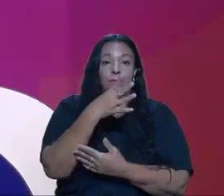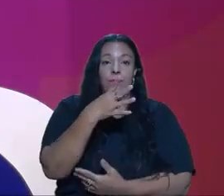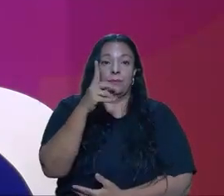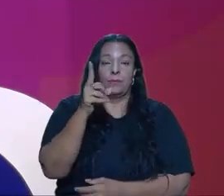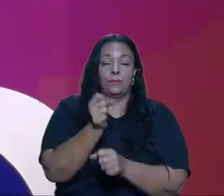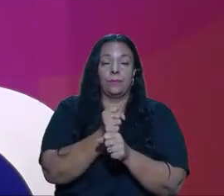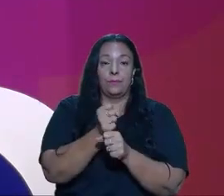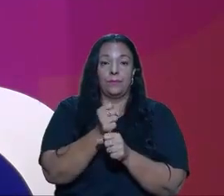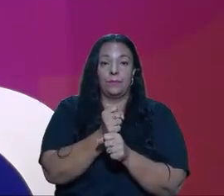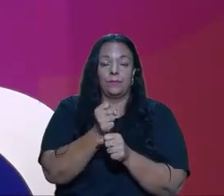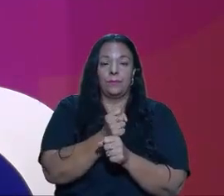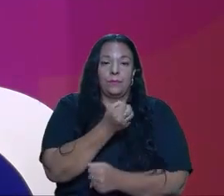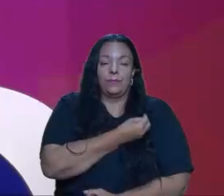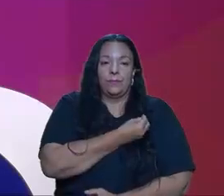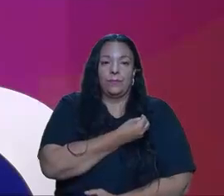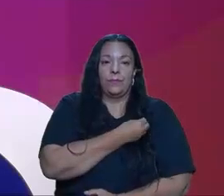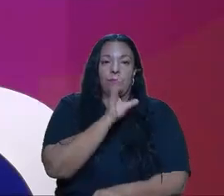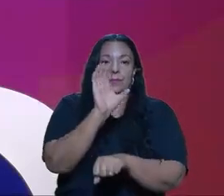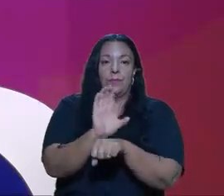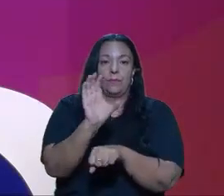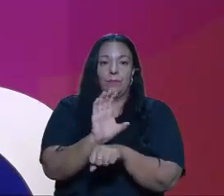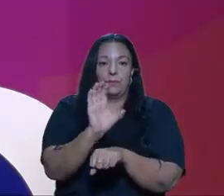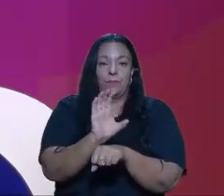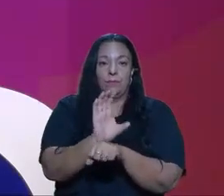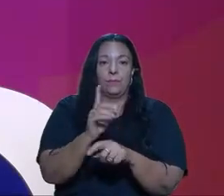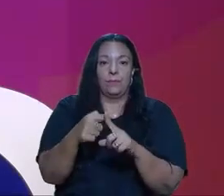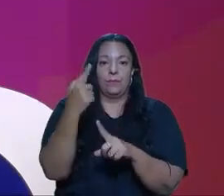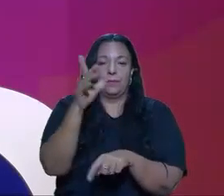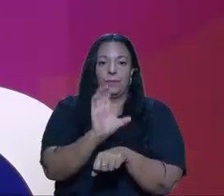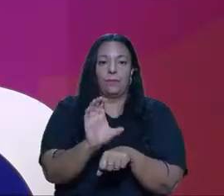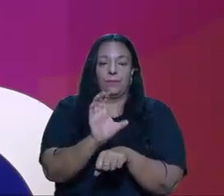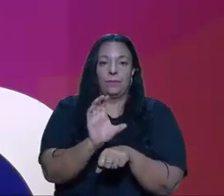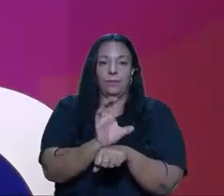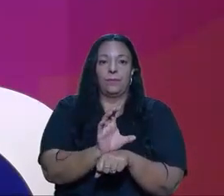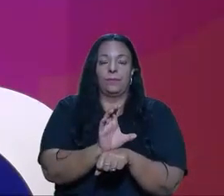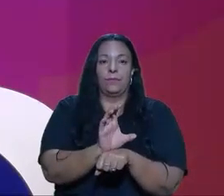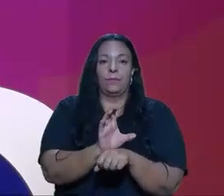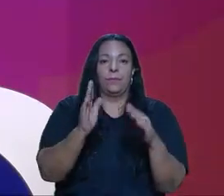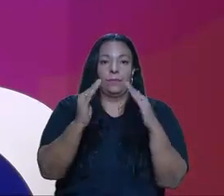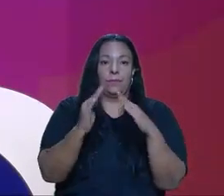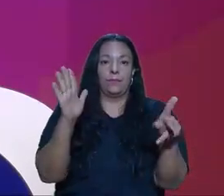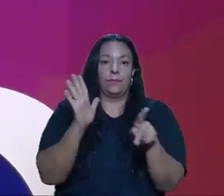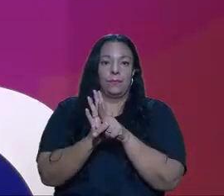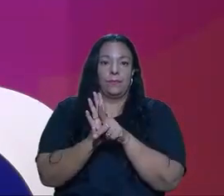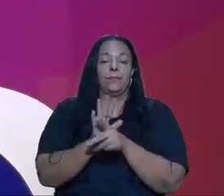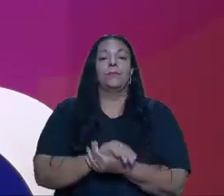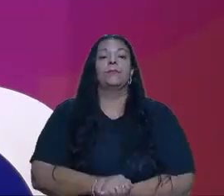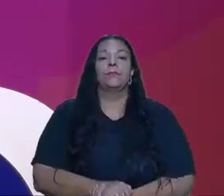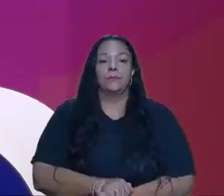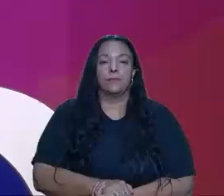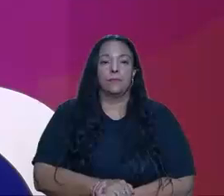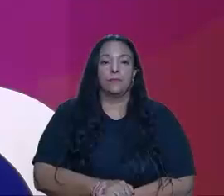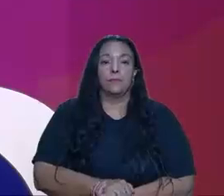de convivência, cursos e mais cursos e sede própria. Como